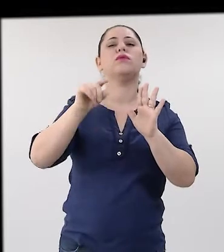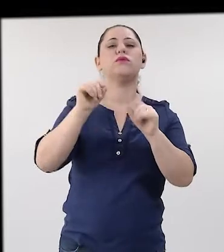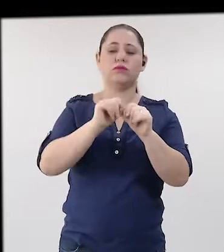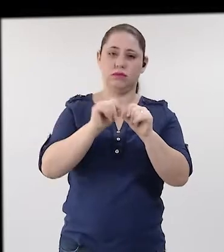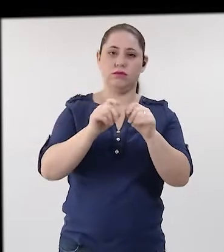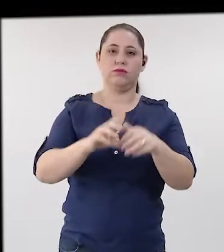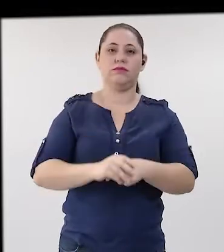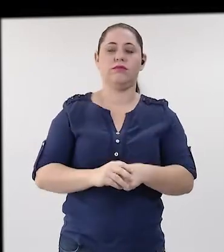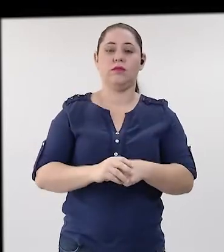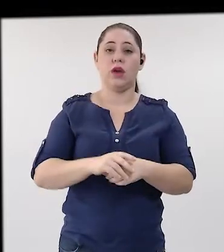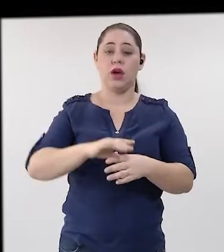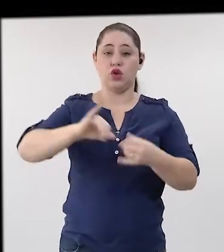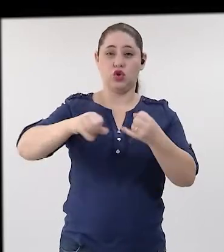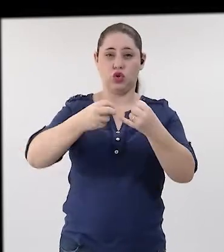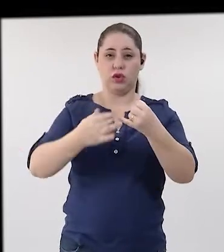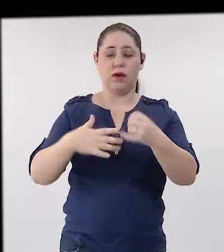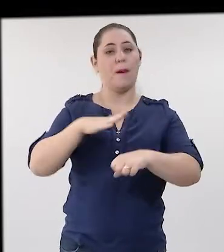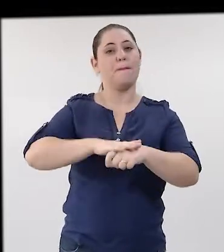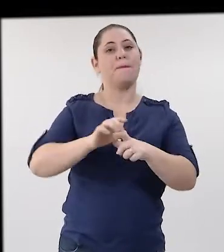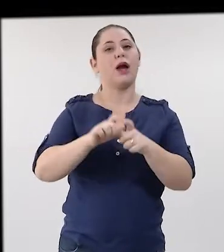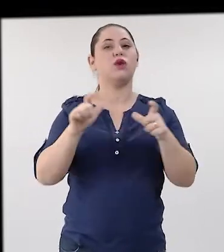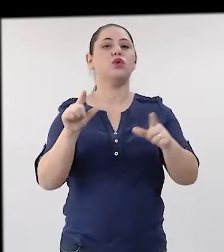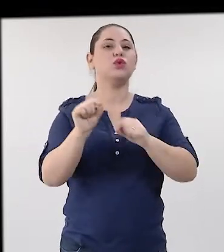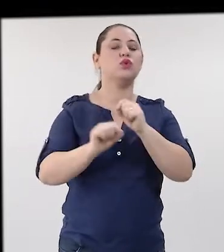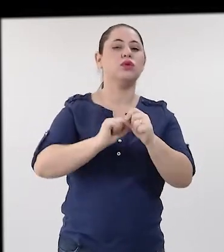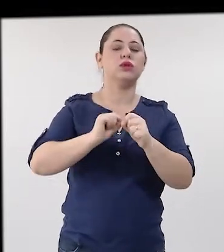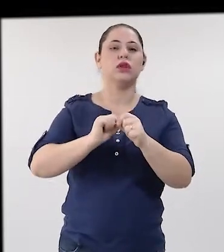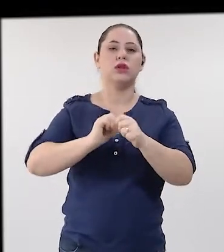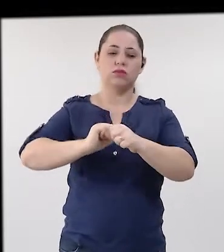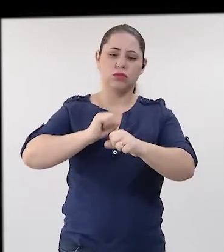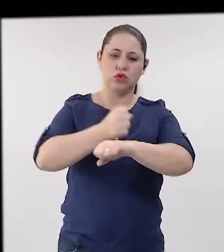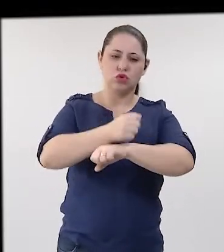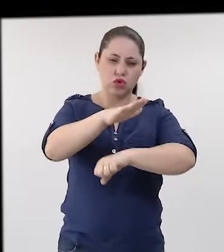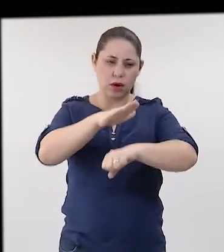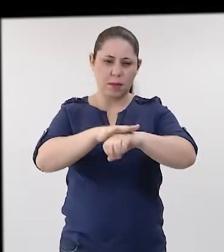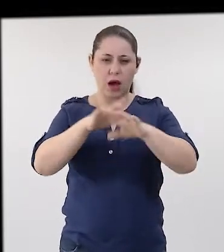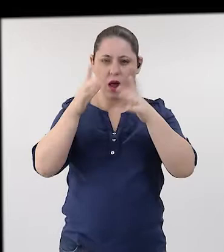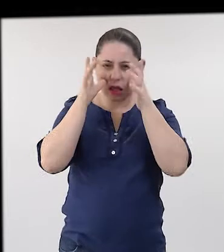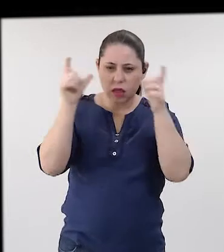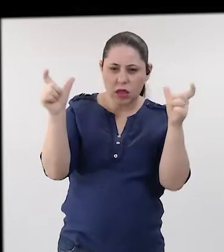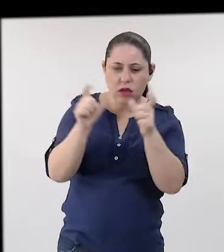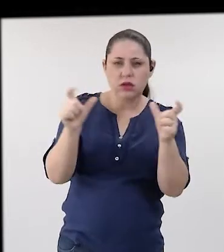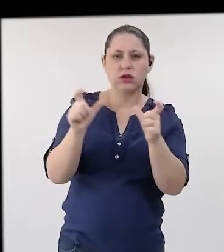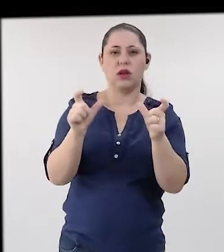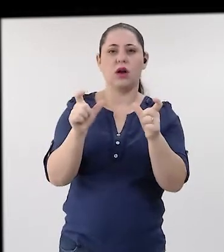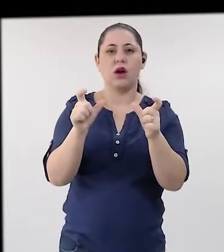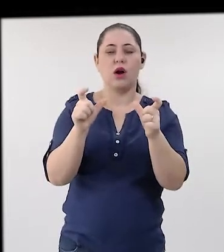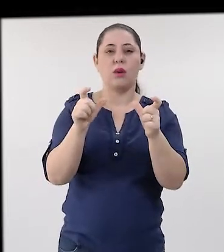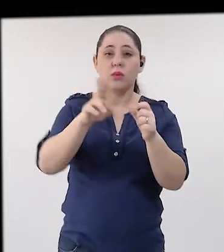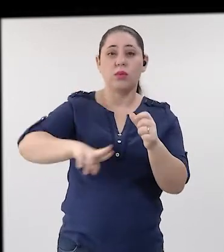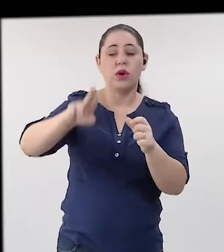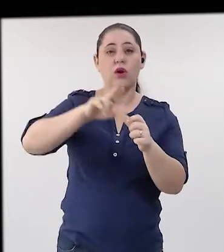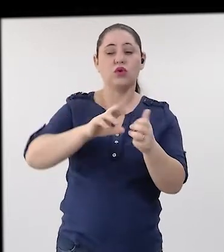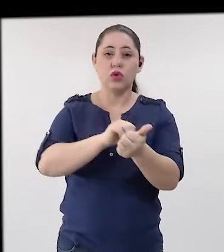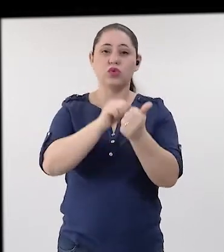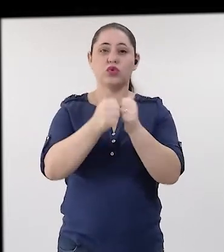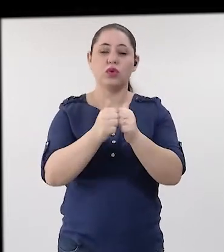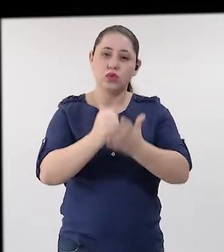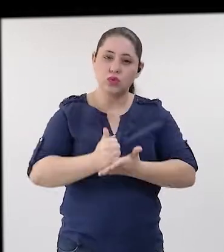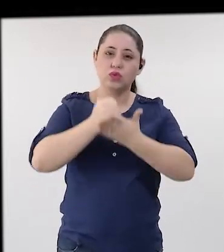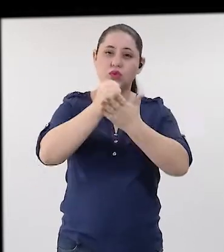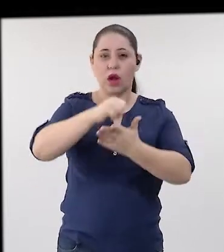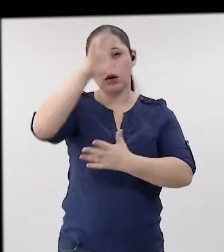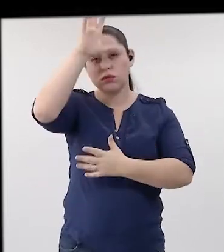você está propondo. Então, acho que a justificativa maior seria o engajamento do usuário, chamar a atenção dele para utilizar essa